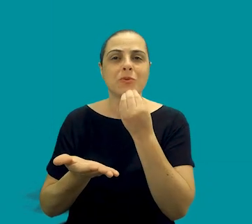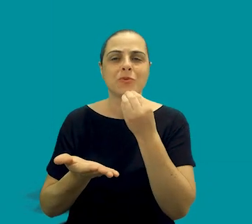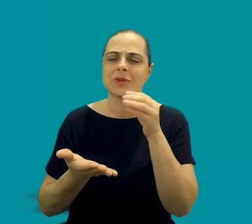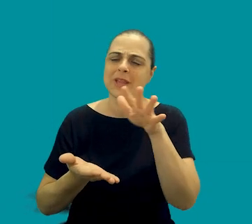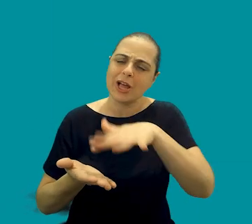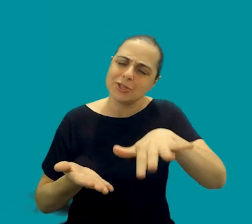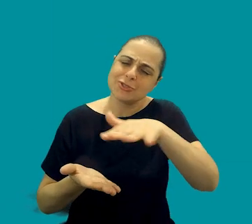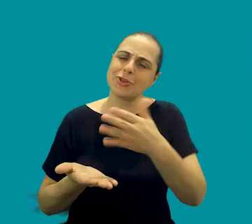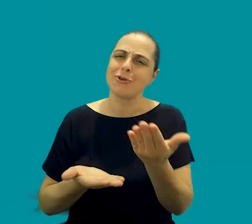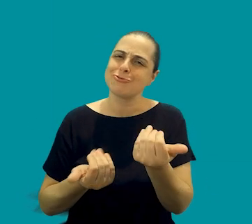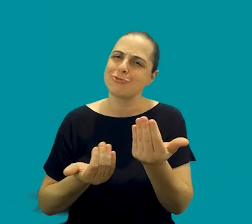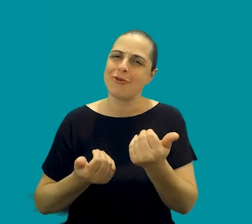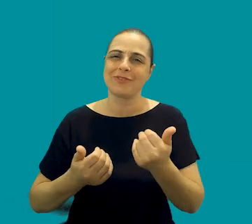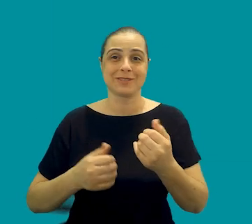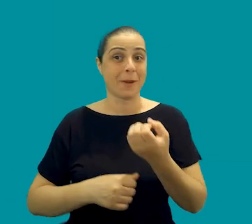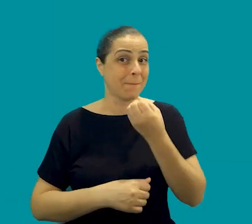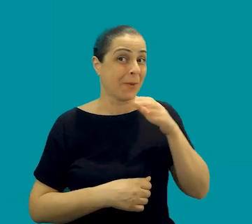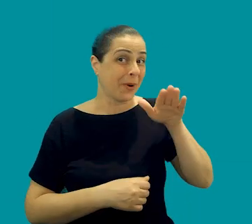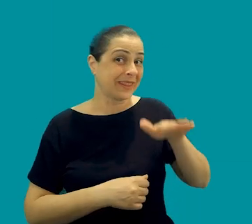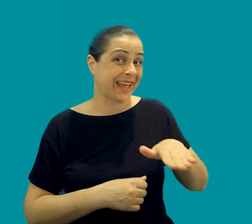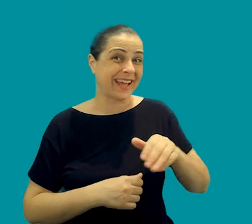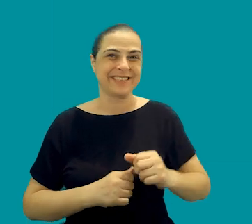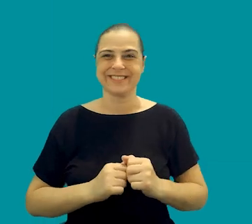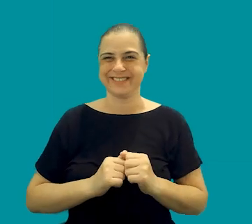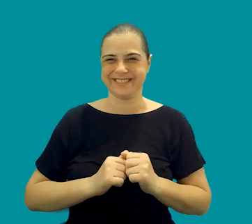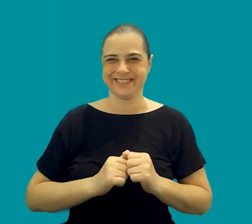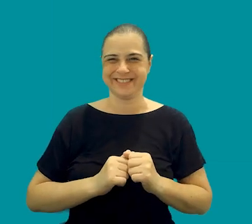aqui. Obrigada. Boa tarde.